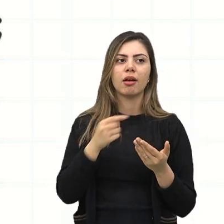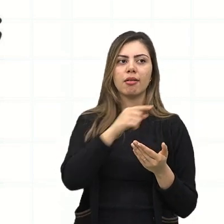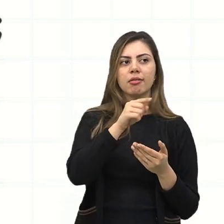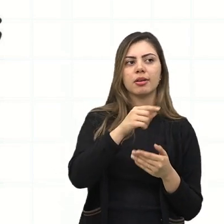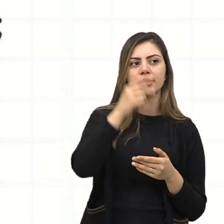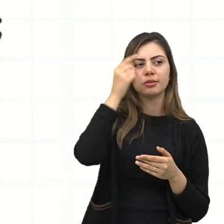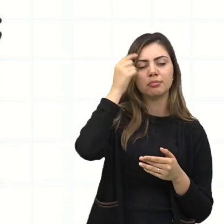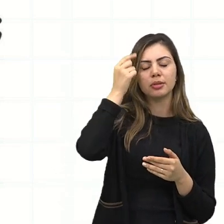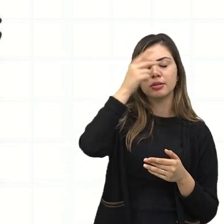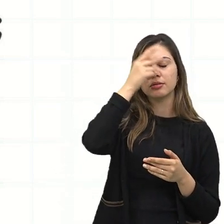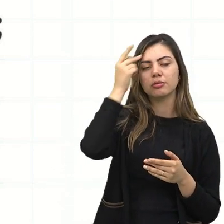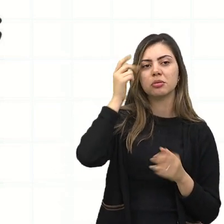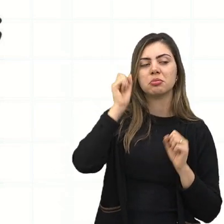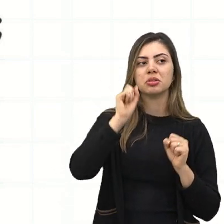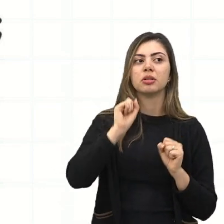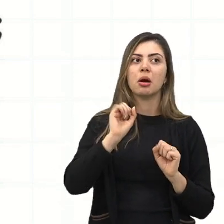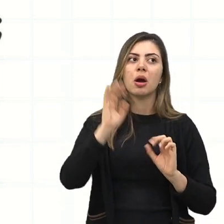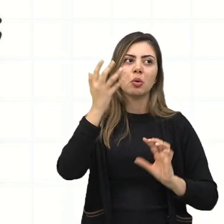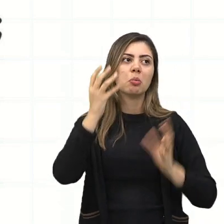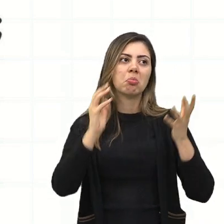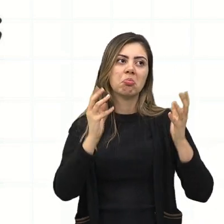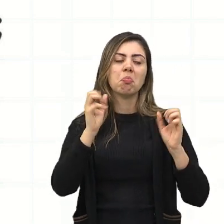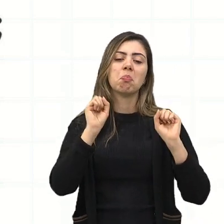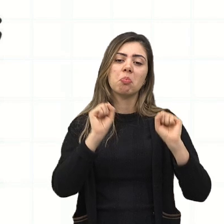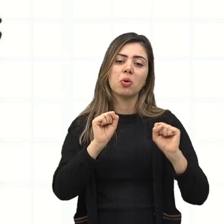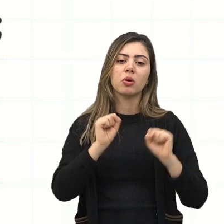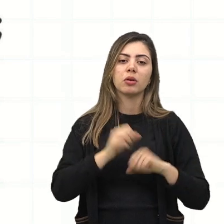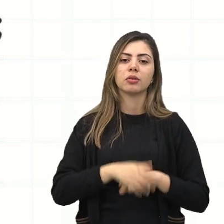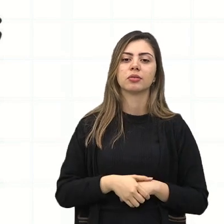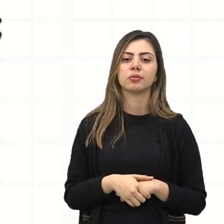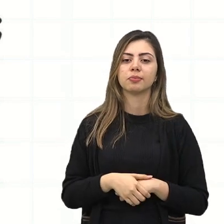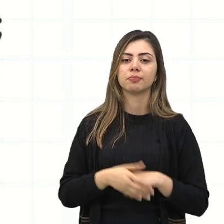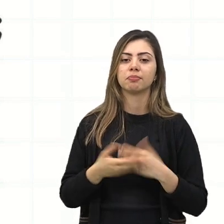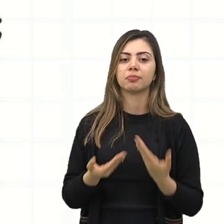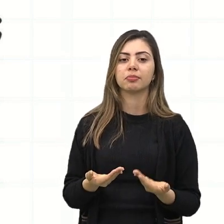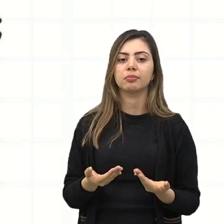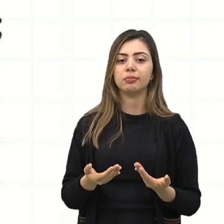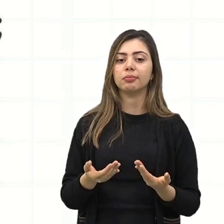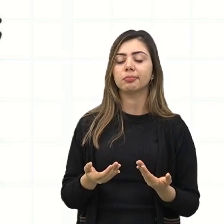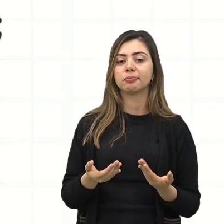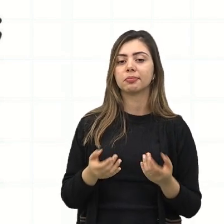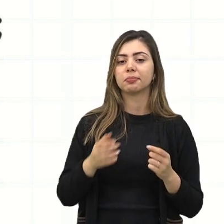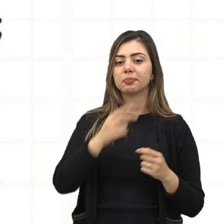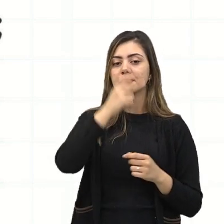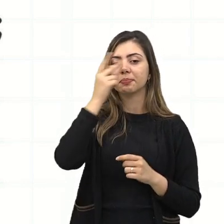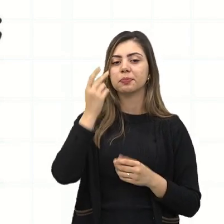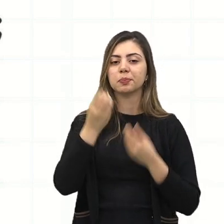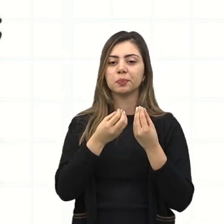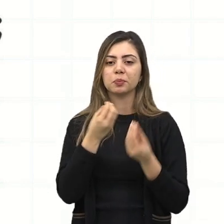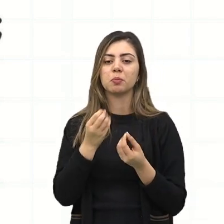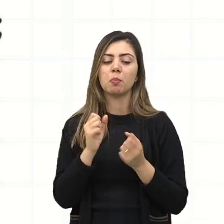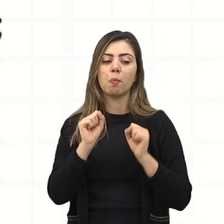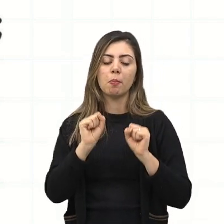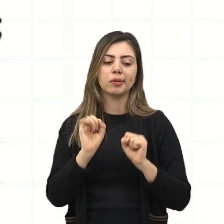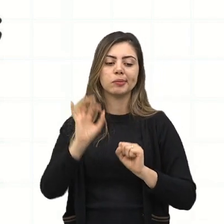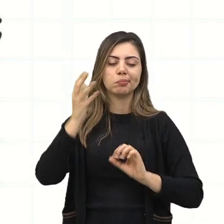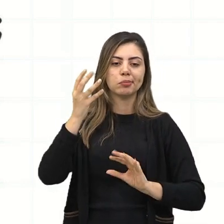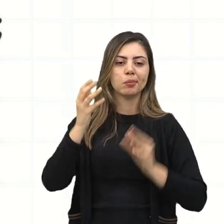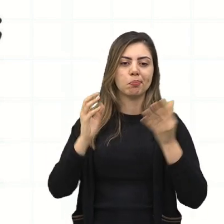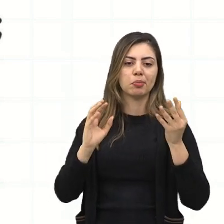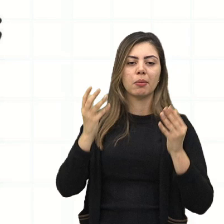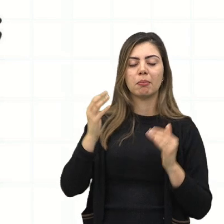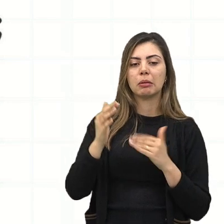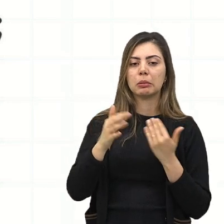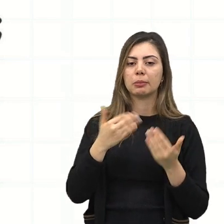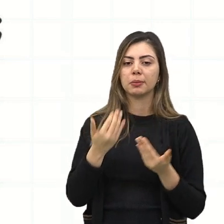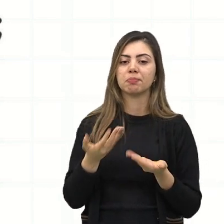ter noção de que essas coisas podem acontecer. Que há diabos loucos no fundo do chão e que eles podem promover terríveis anarquias.